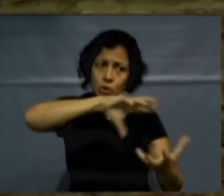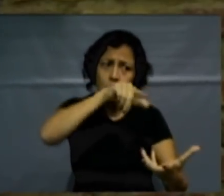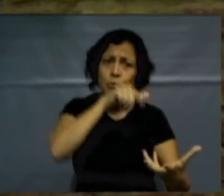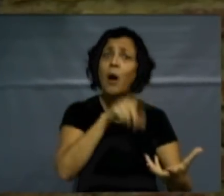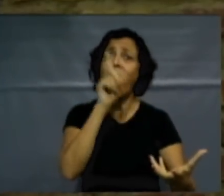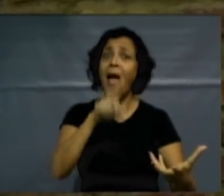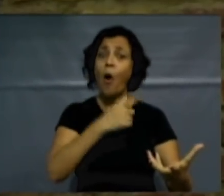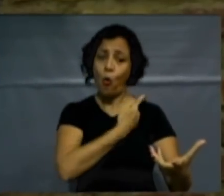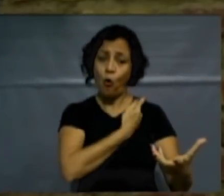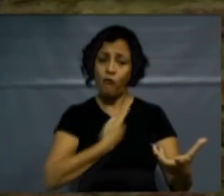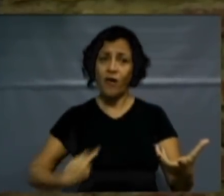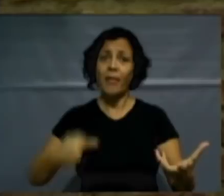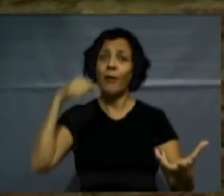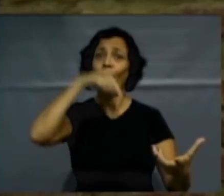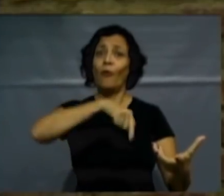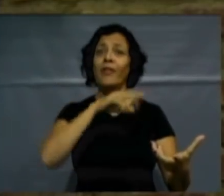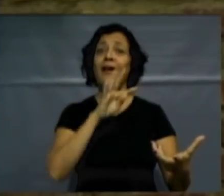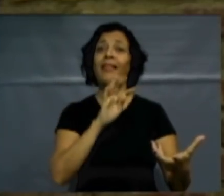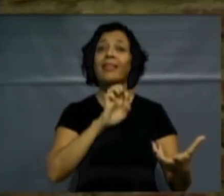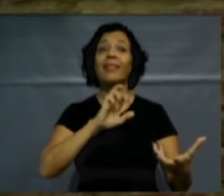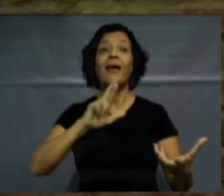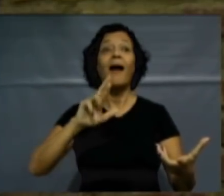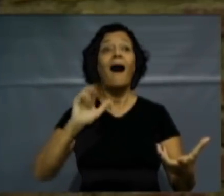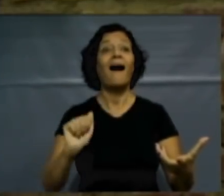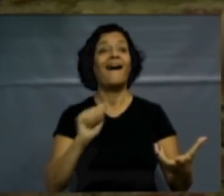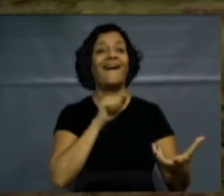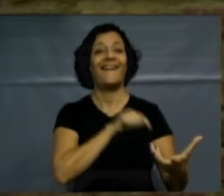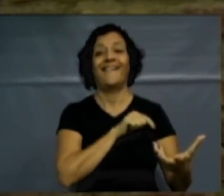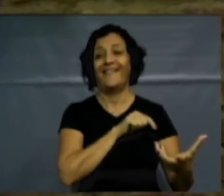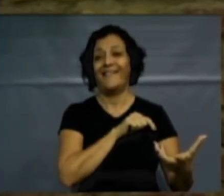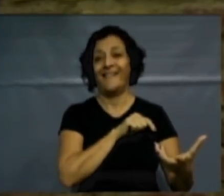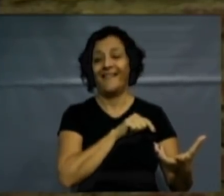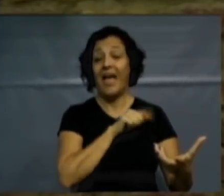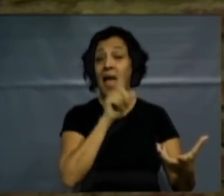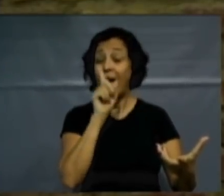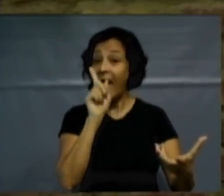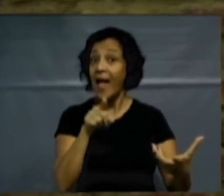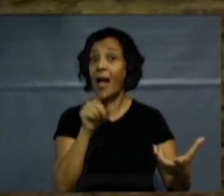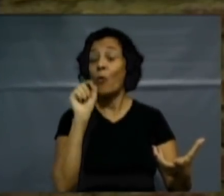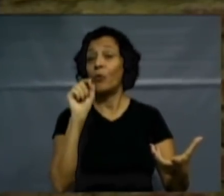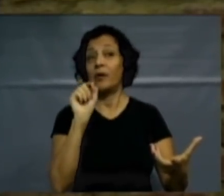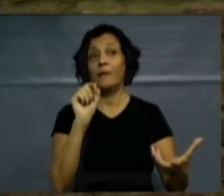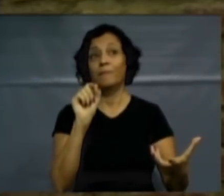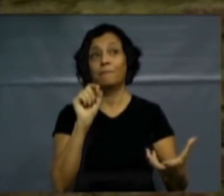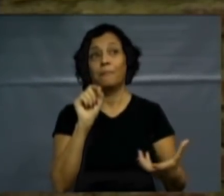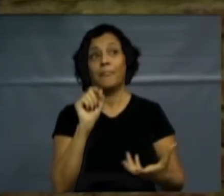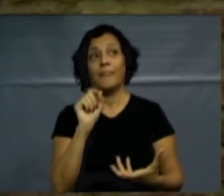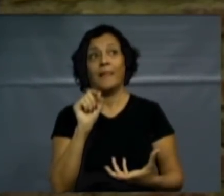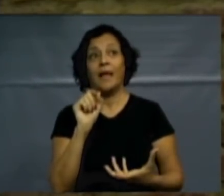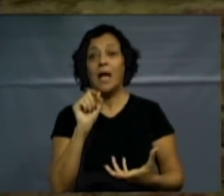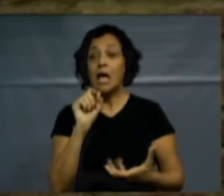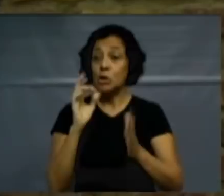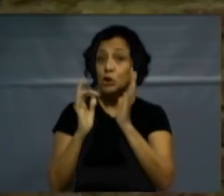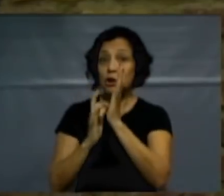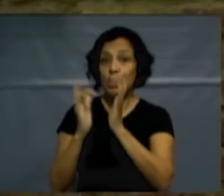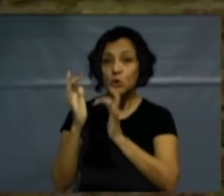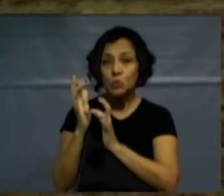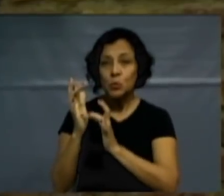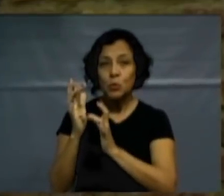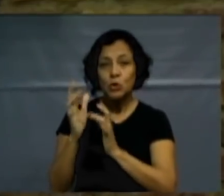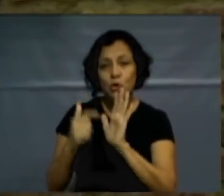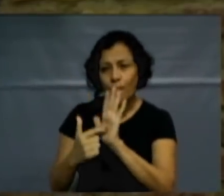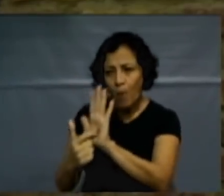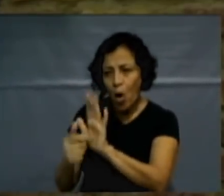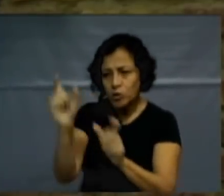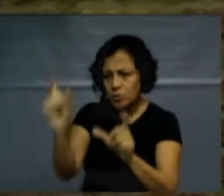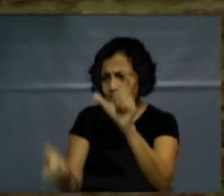Jesus é o governador da terra. Como, de uma forma muito popular, ele vai dizer ali para os seus apóstolos